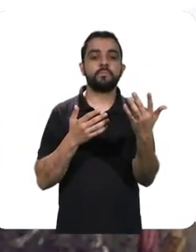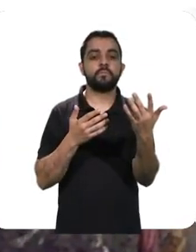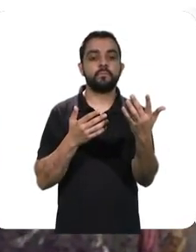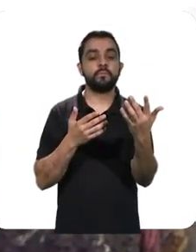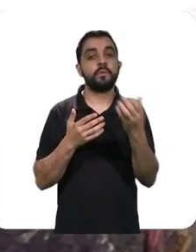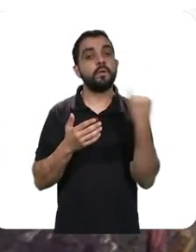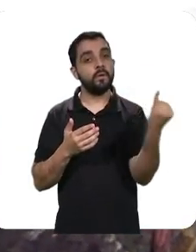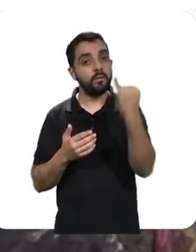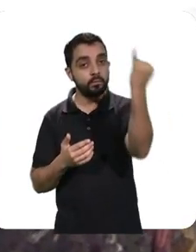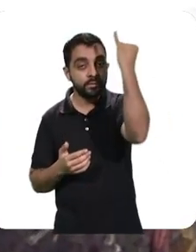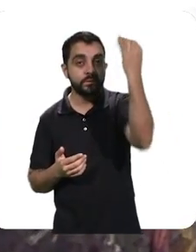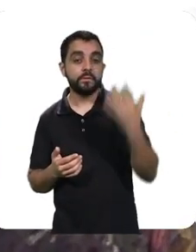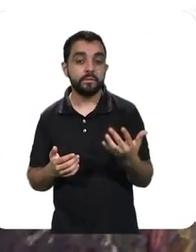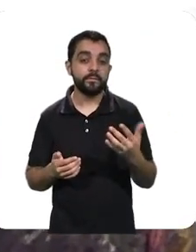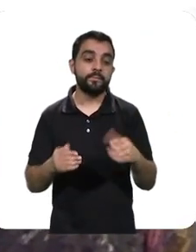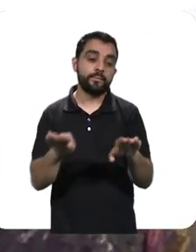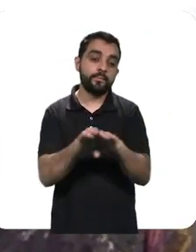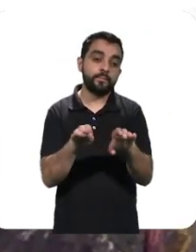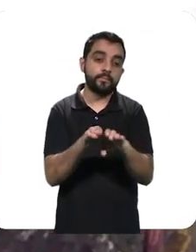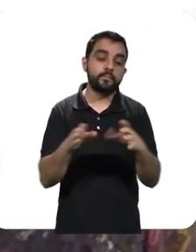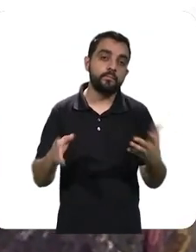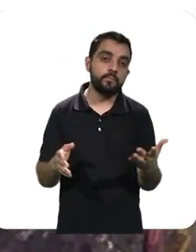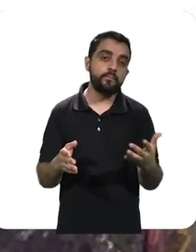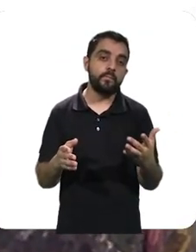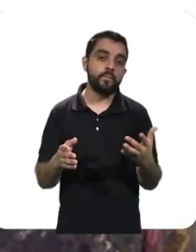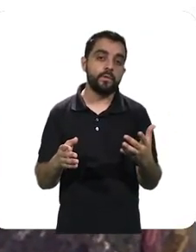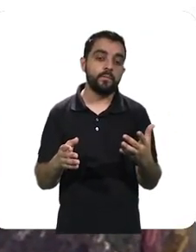meios eletrônicos são fundamentais.